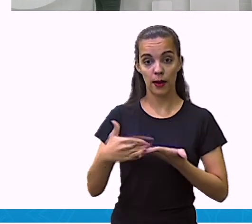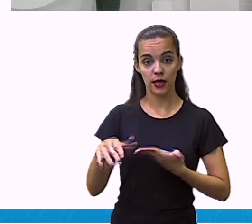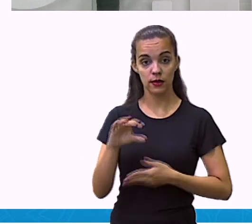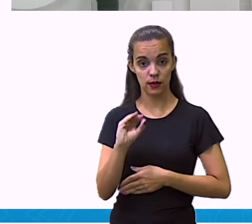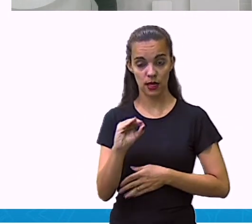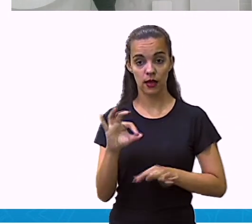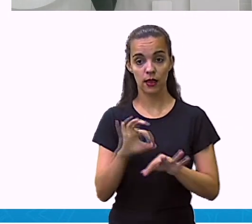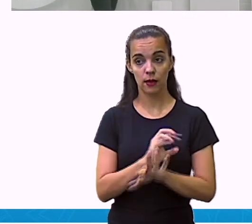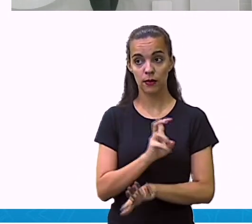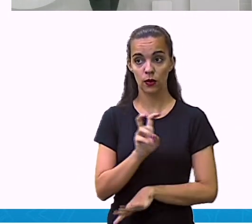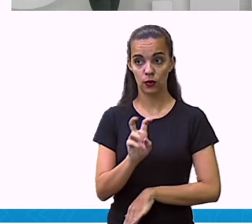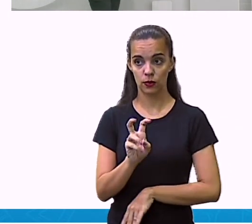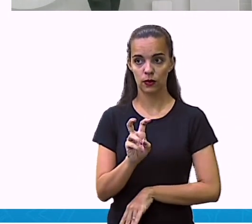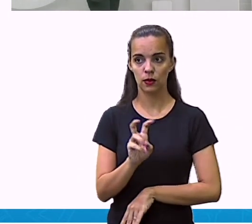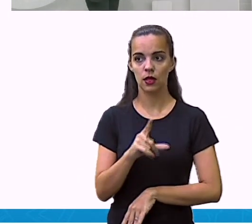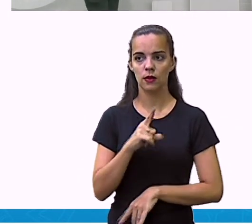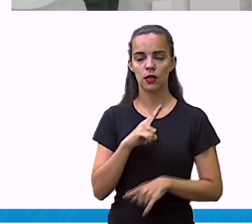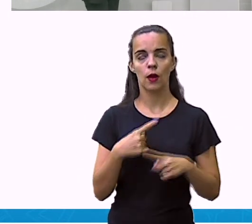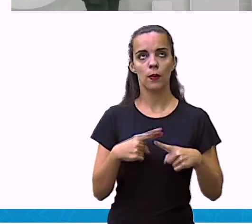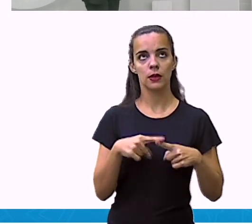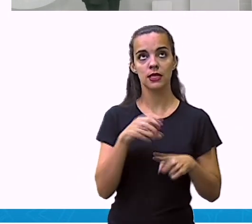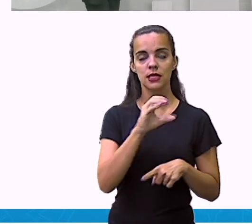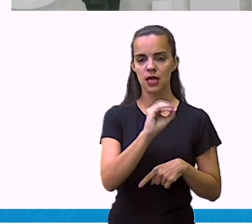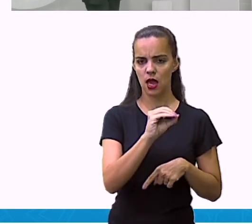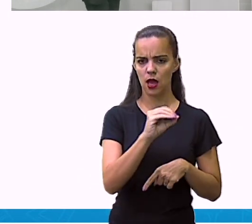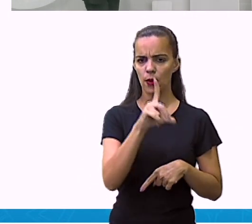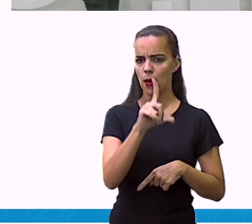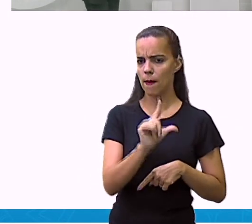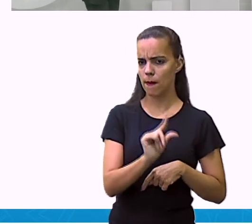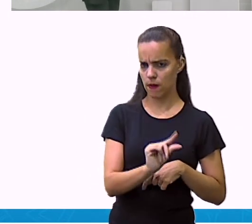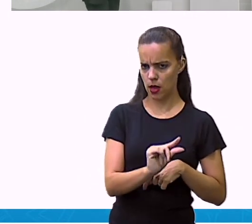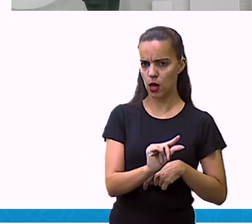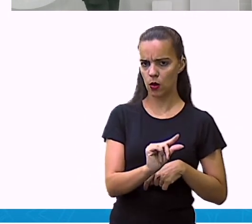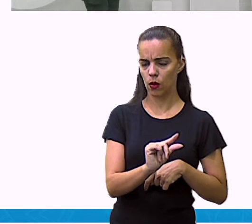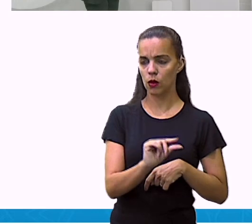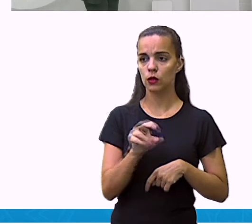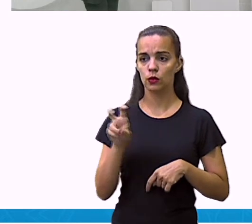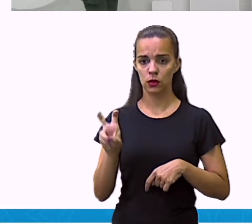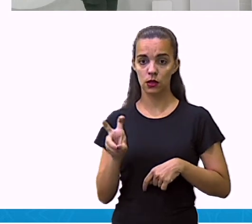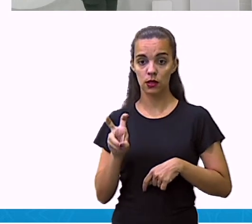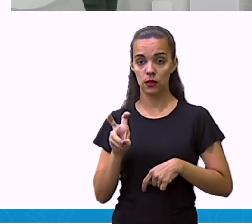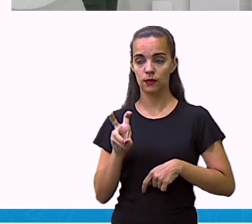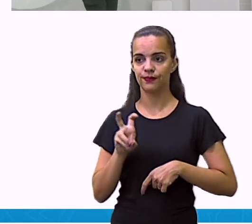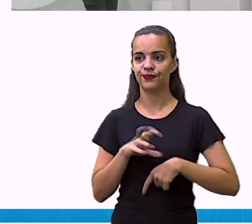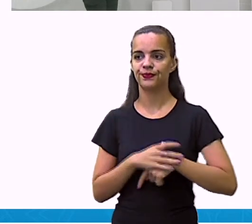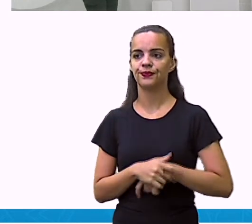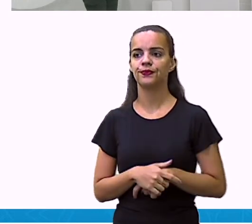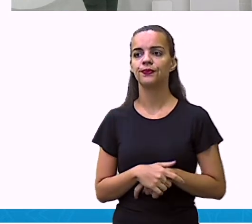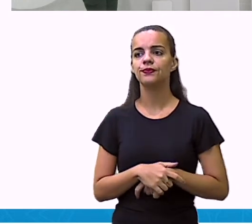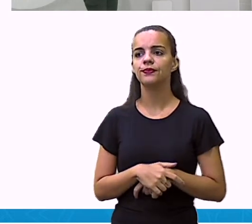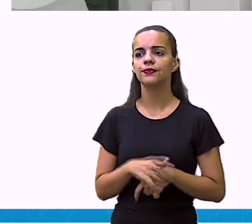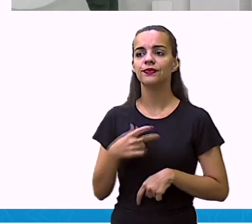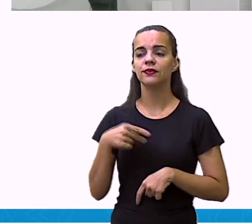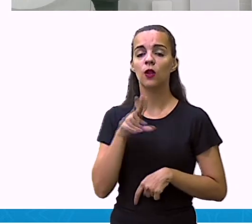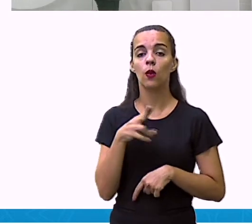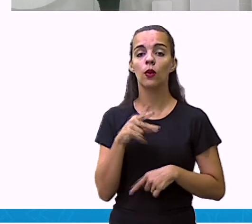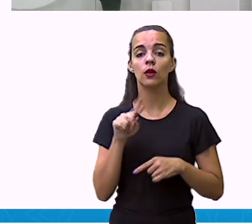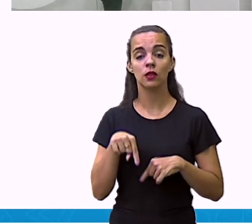5. Ou seja, o 0 é menor do que o 5. Então, eu estou falando de uma